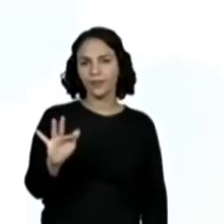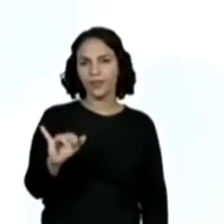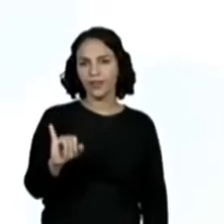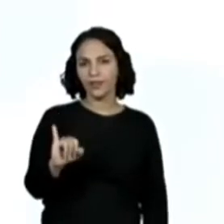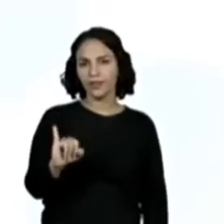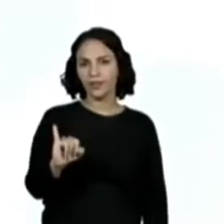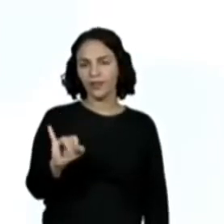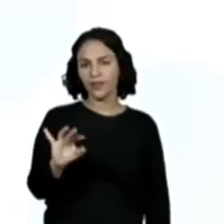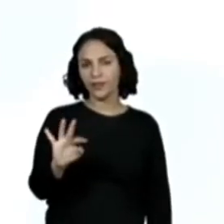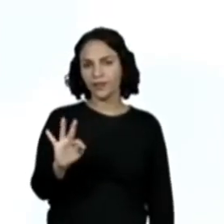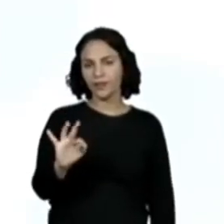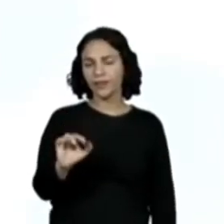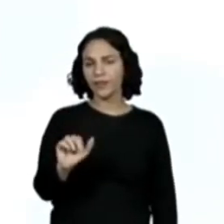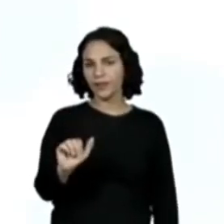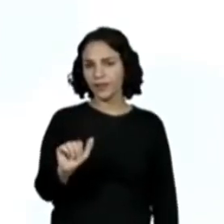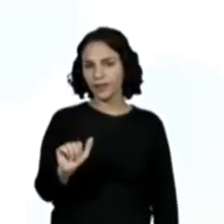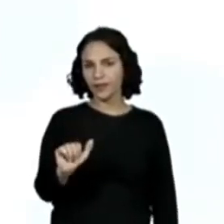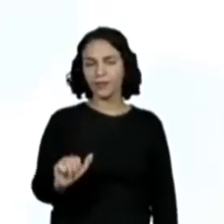Fita